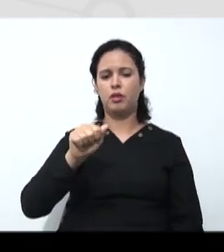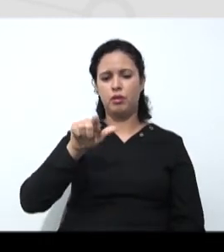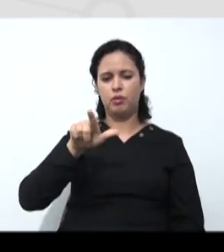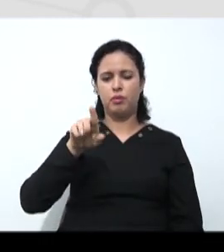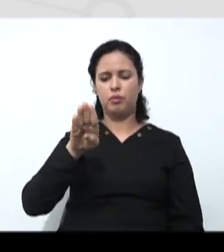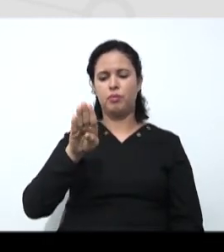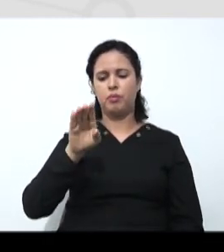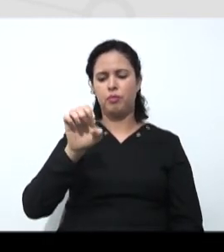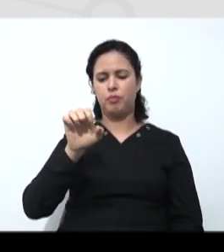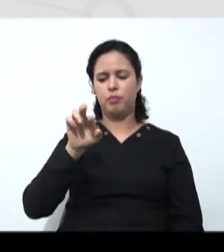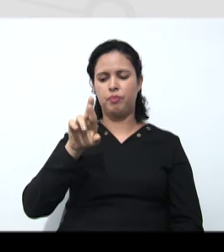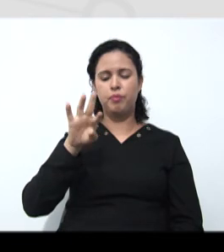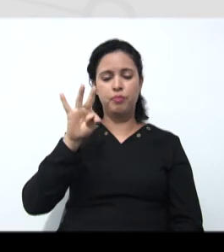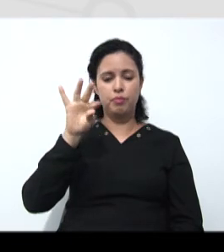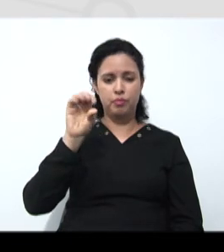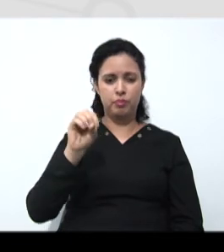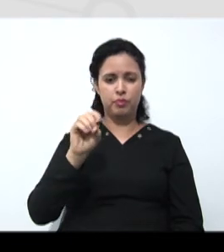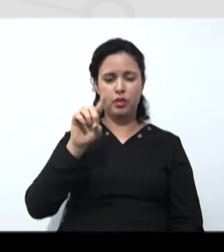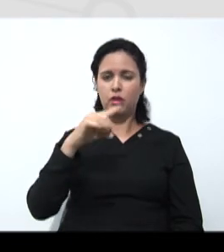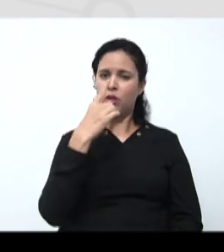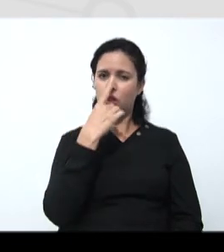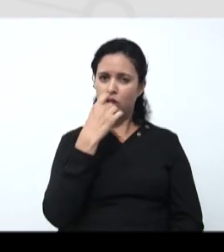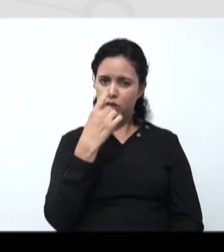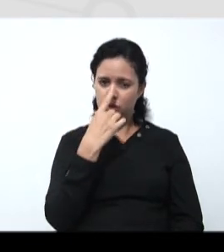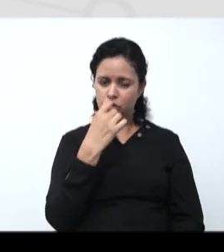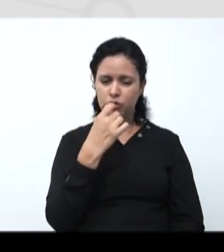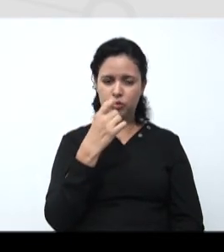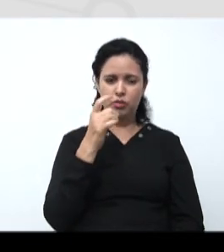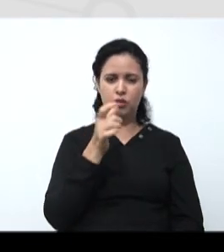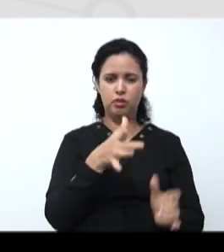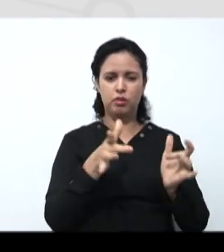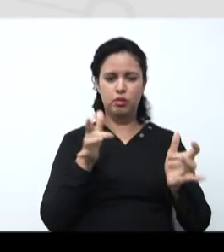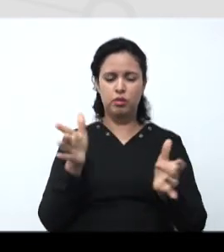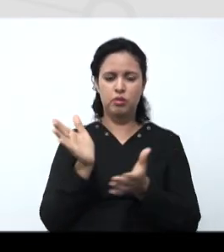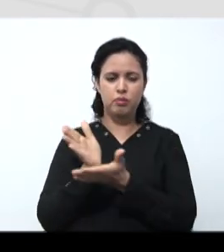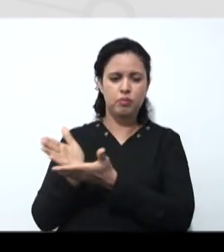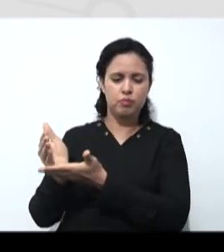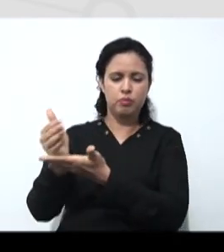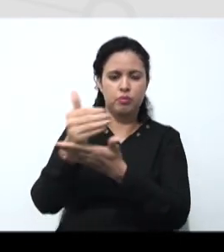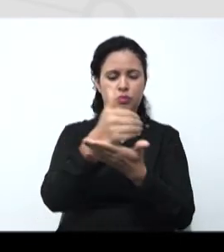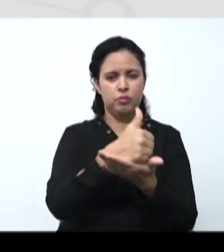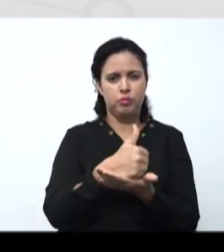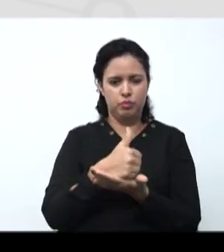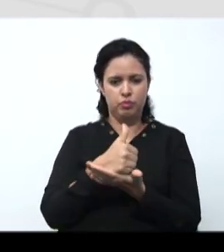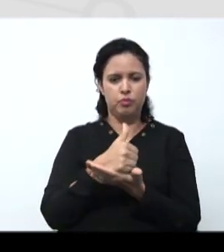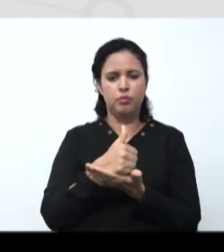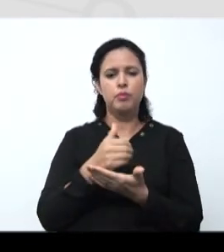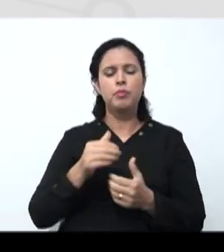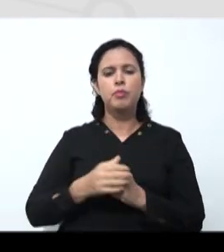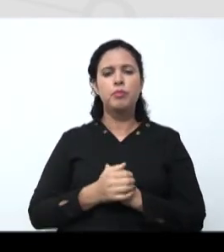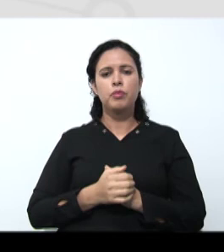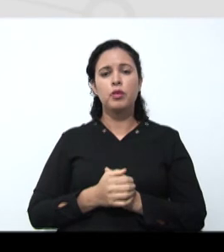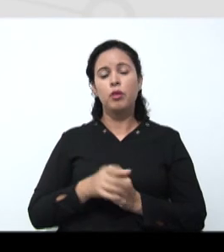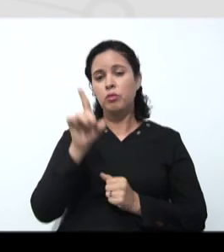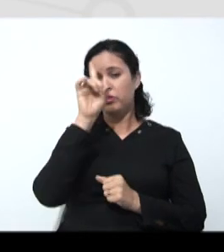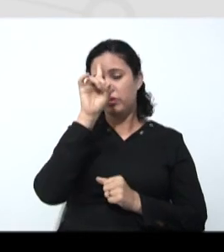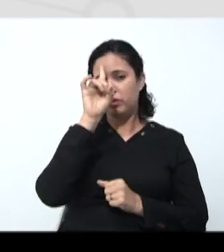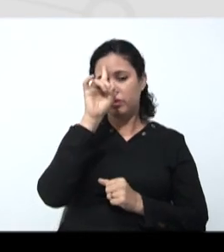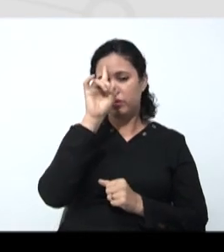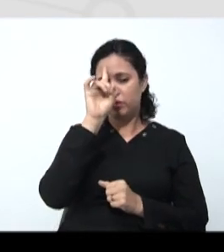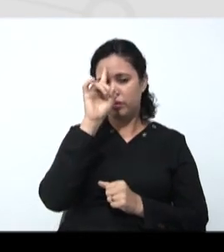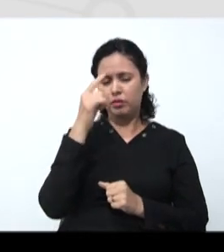catador de lixo em uma cidade que conhecia outras pessoas que faziam a mesma atividade. Certo dia,